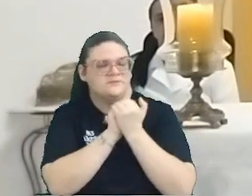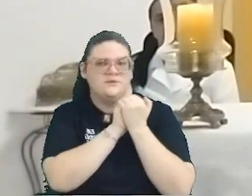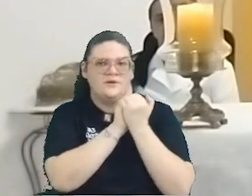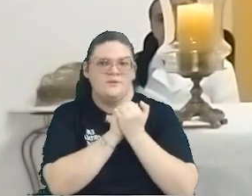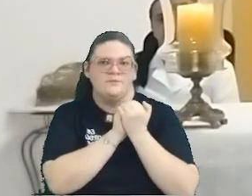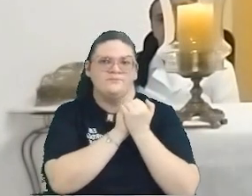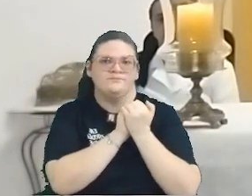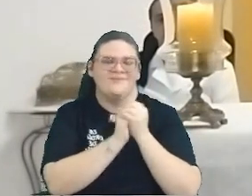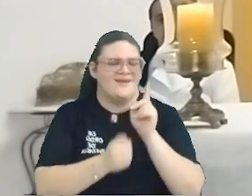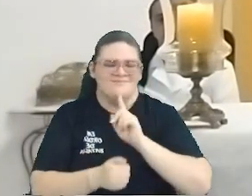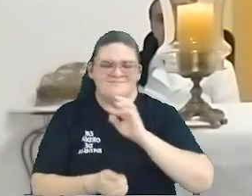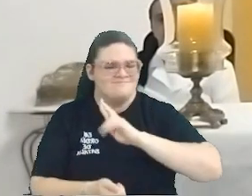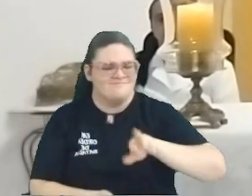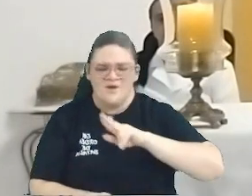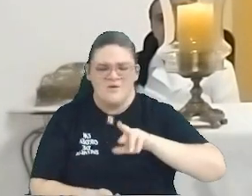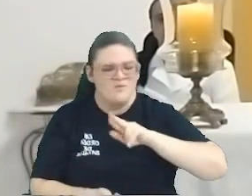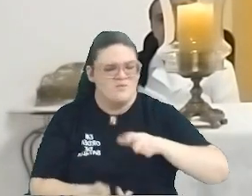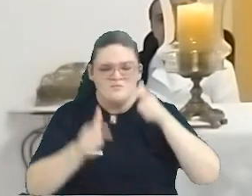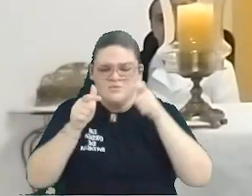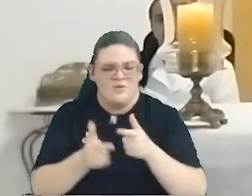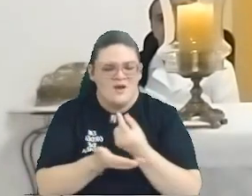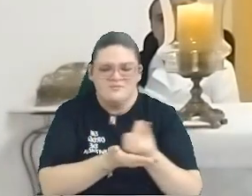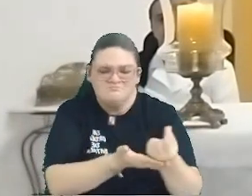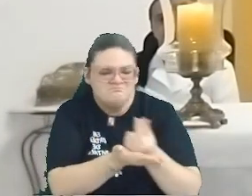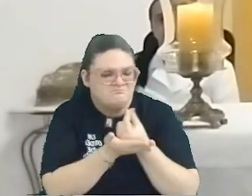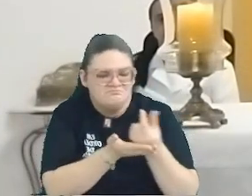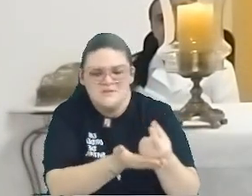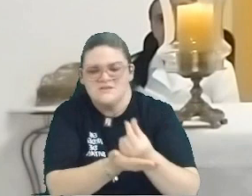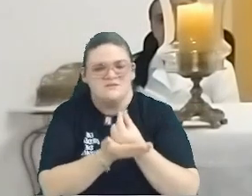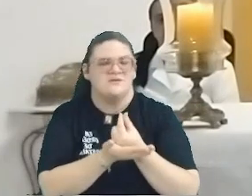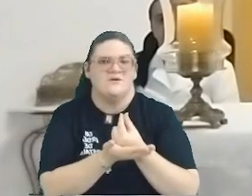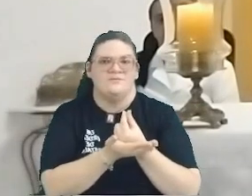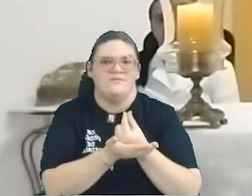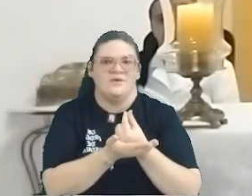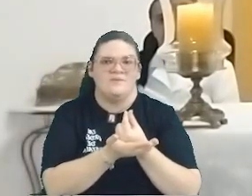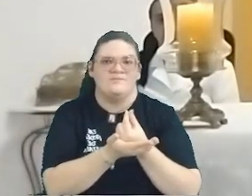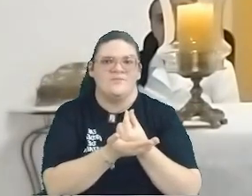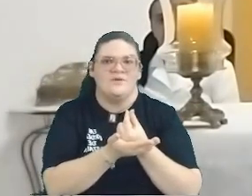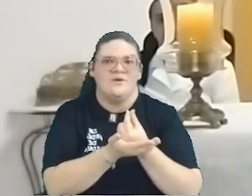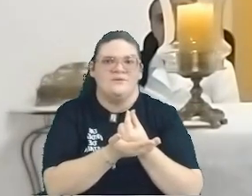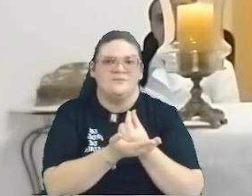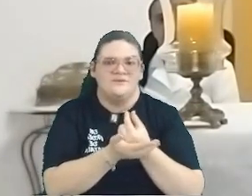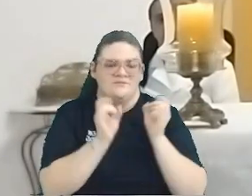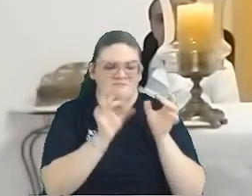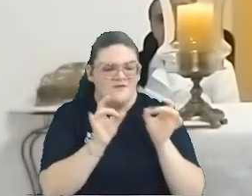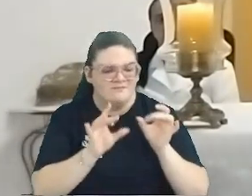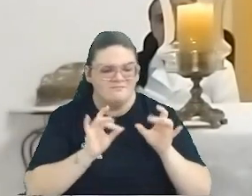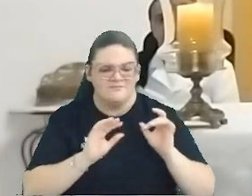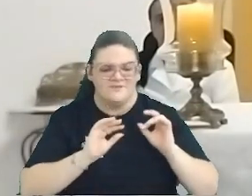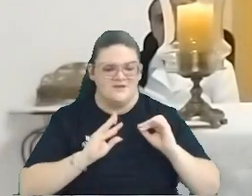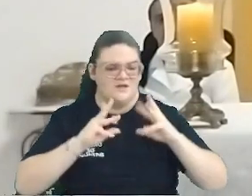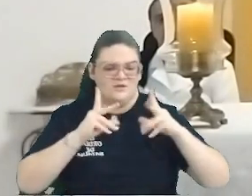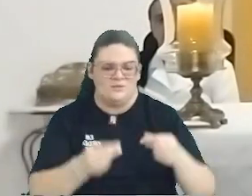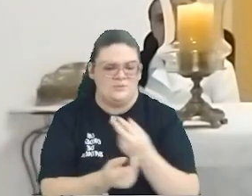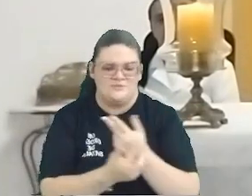lugar de comercialização, e não como lugar onde se negociava de tudo. E ali